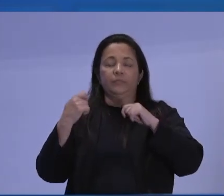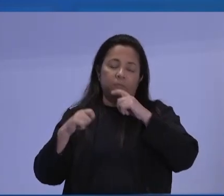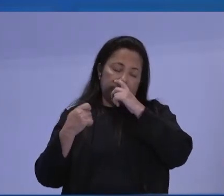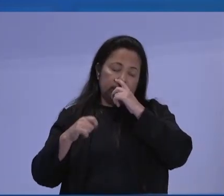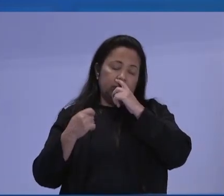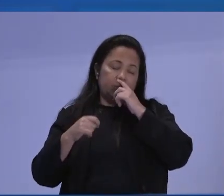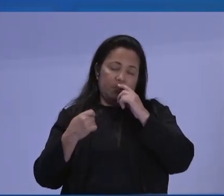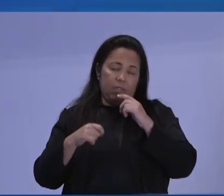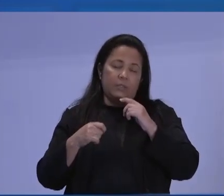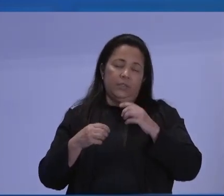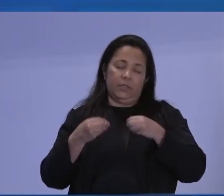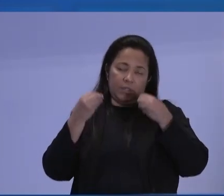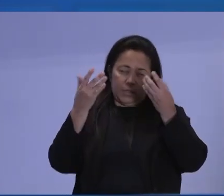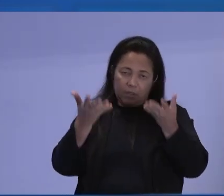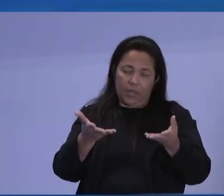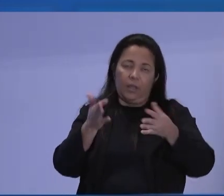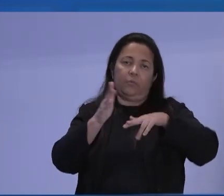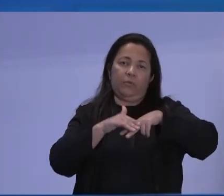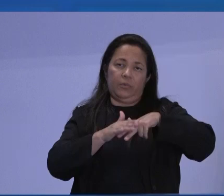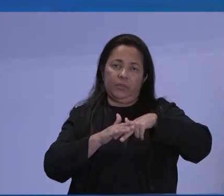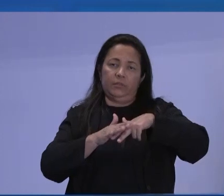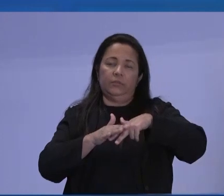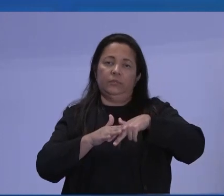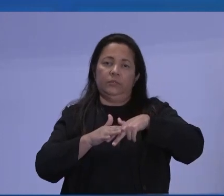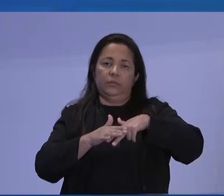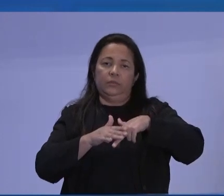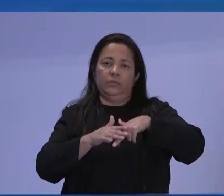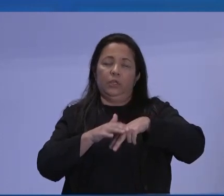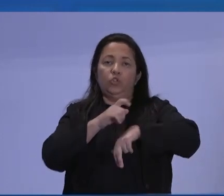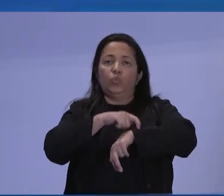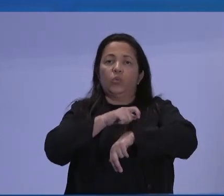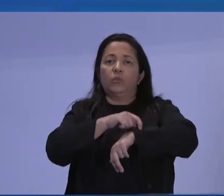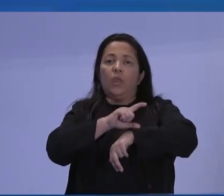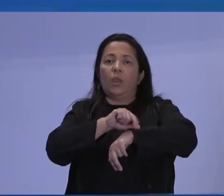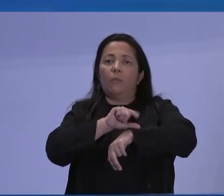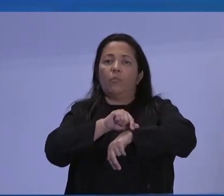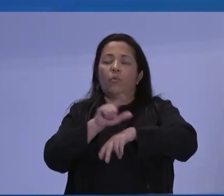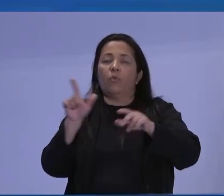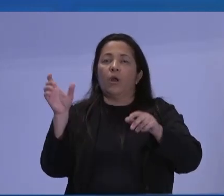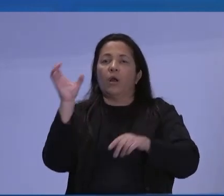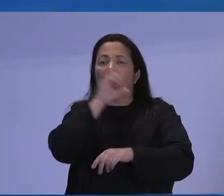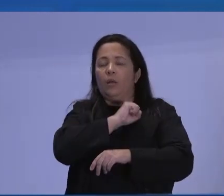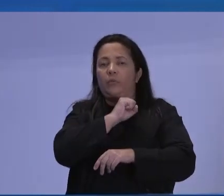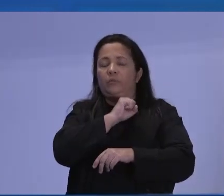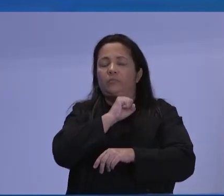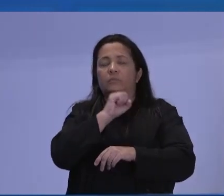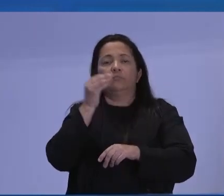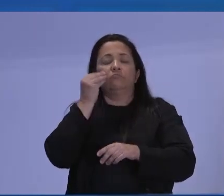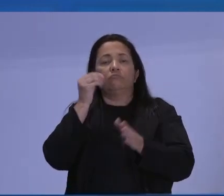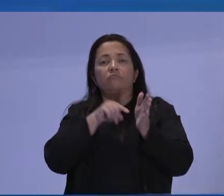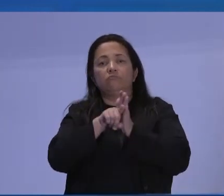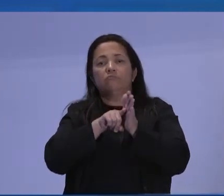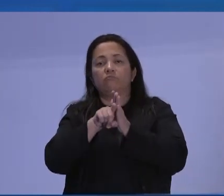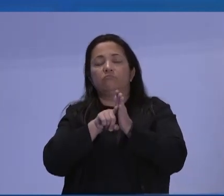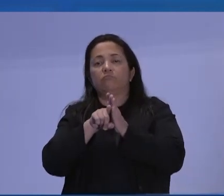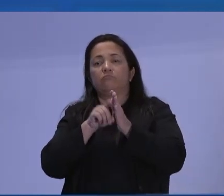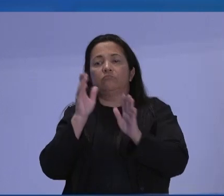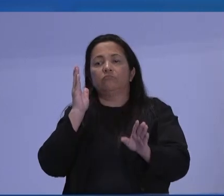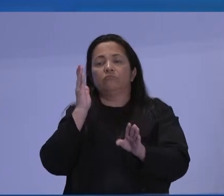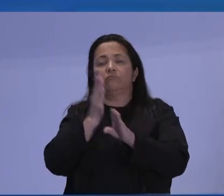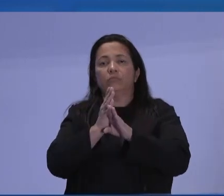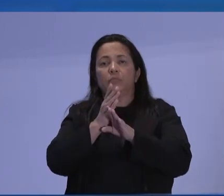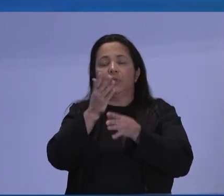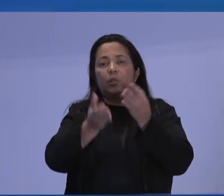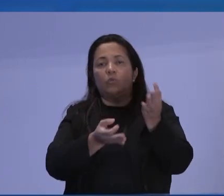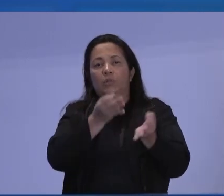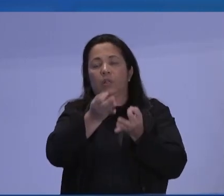esse diagnóstico tardio vai representar um peso aí também, inclusive financeiro, quando a gente fala no cuidado terciário, que é aquela